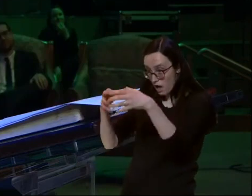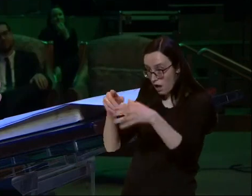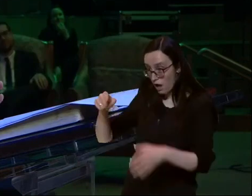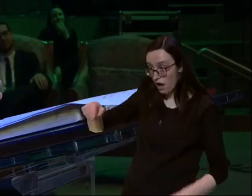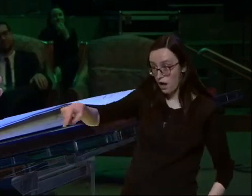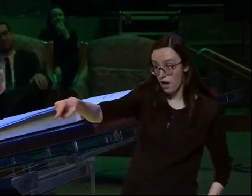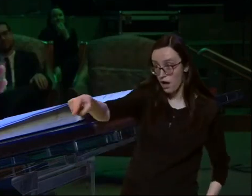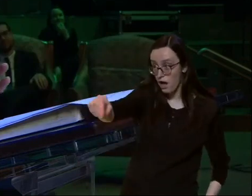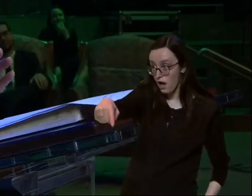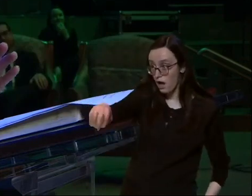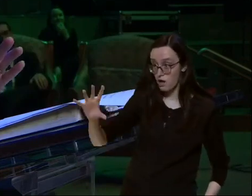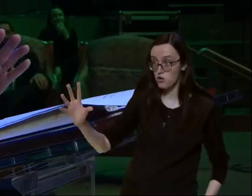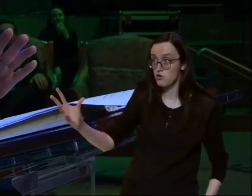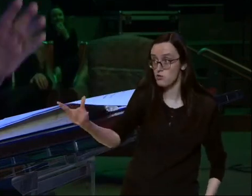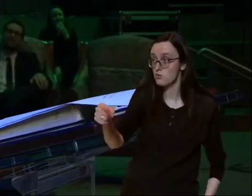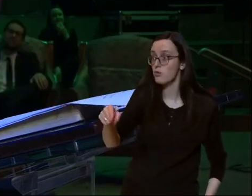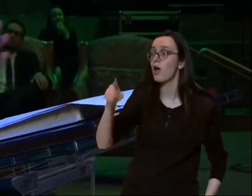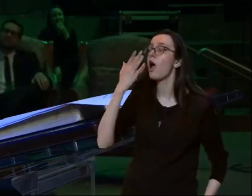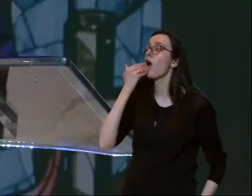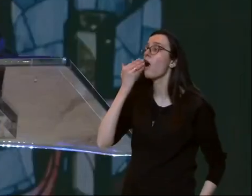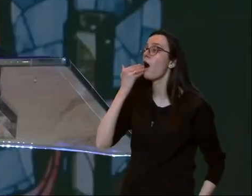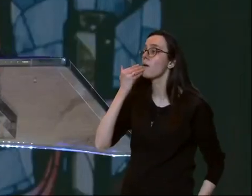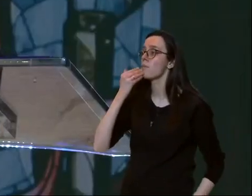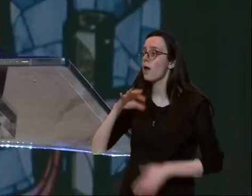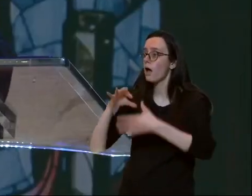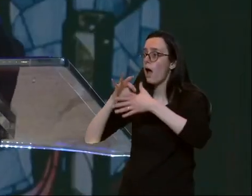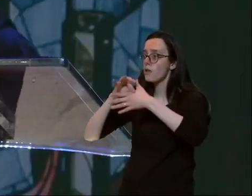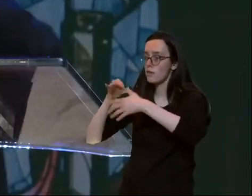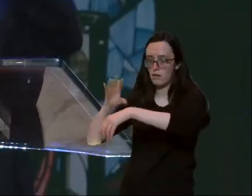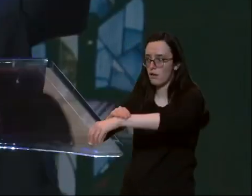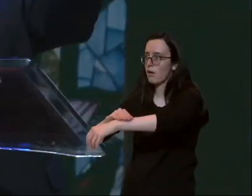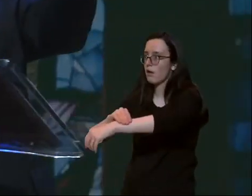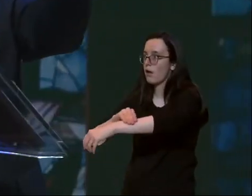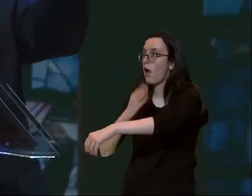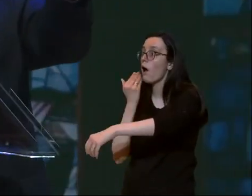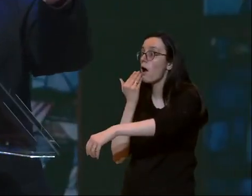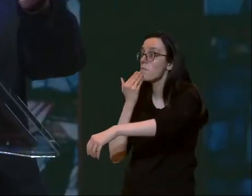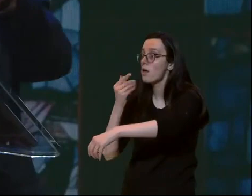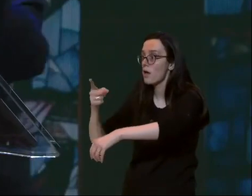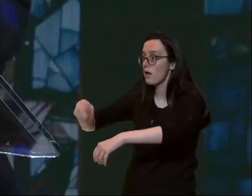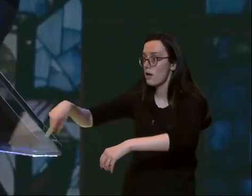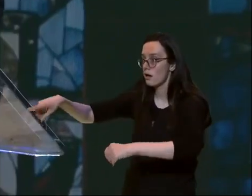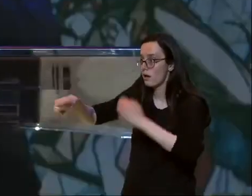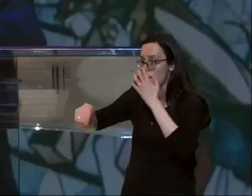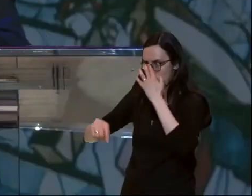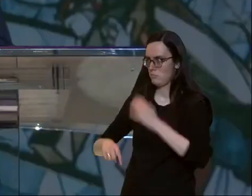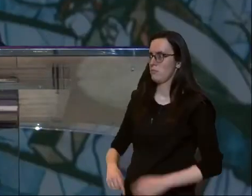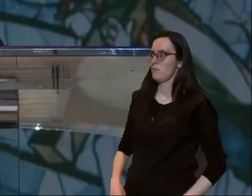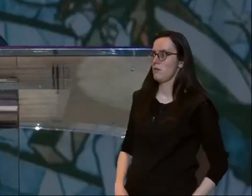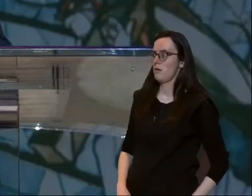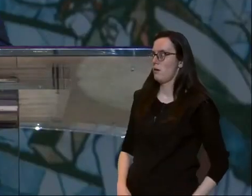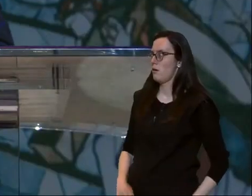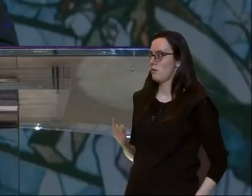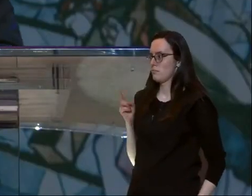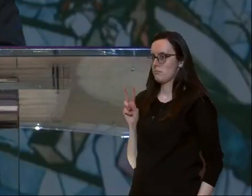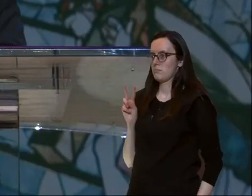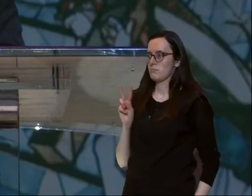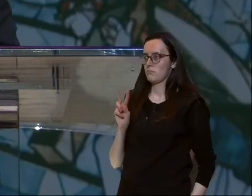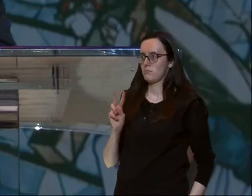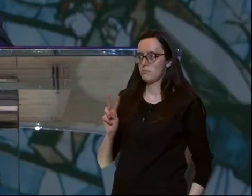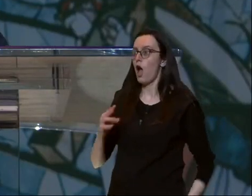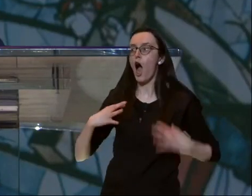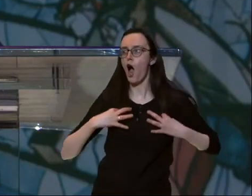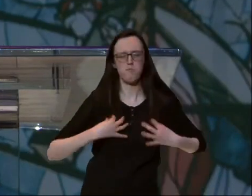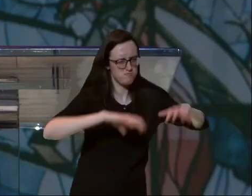todos foram despidos, e os que eram perfeitos eram oferecidos aos seus deuses, e depois, irmãos já sabem,